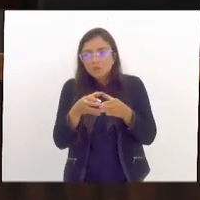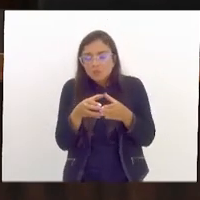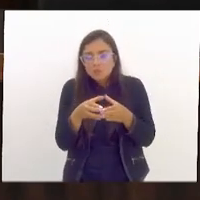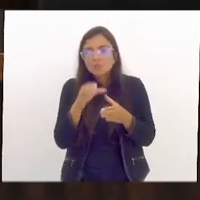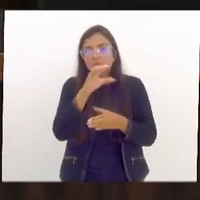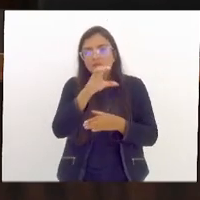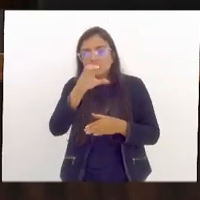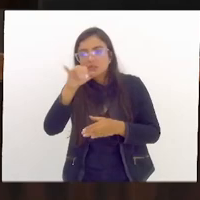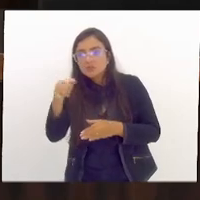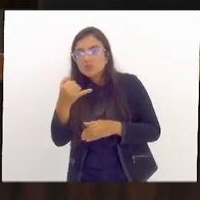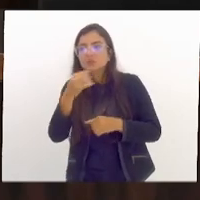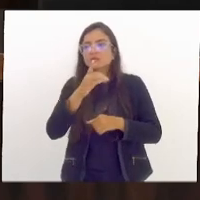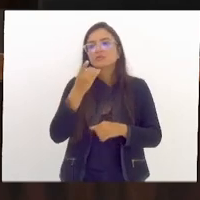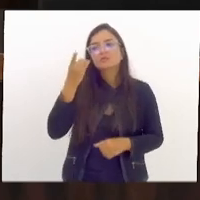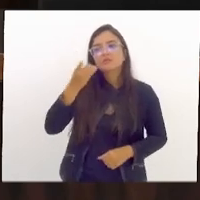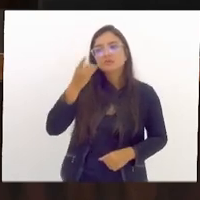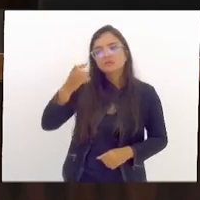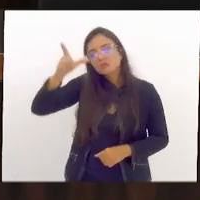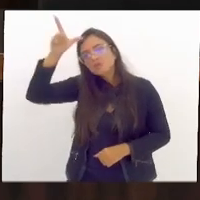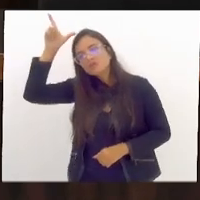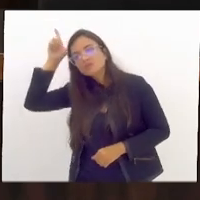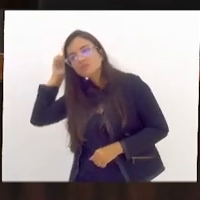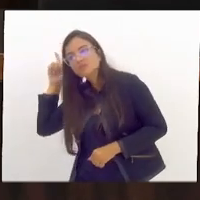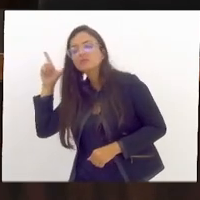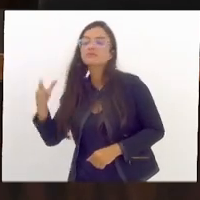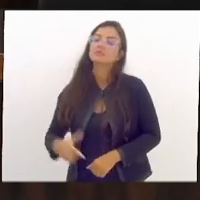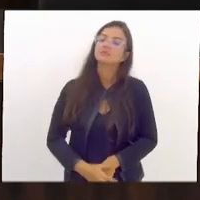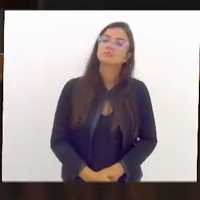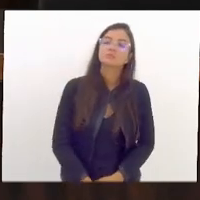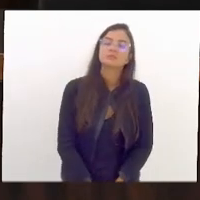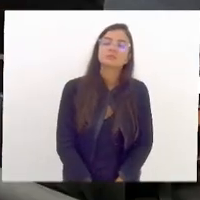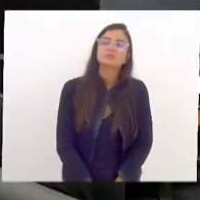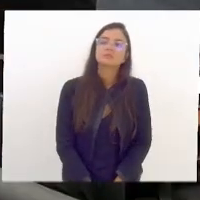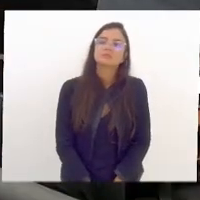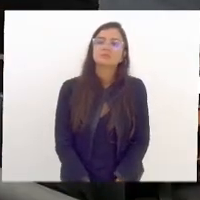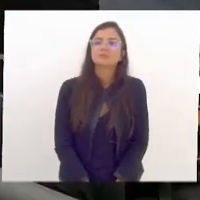Justiça, deputado Luiz Paulo.